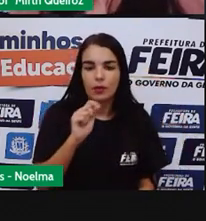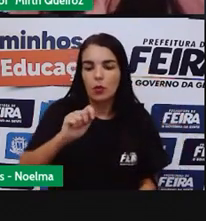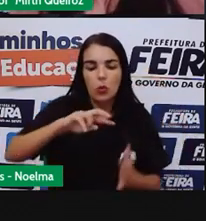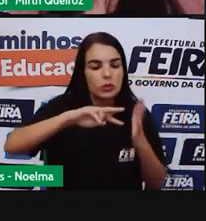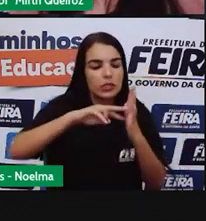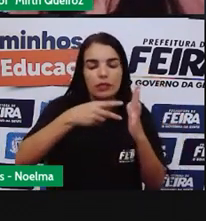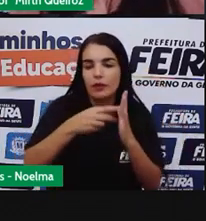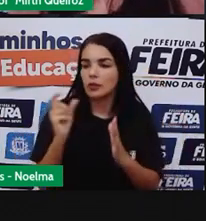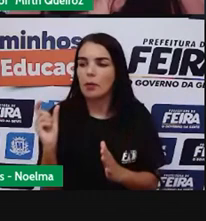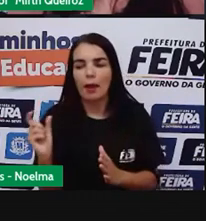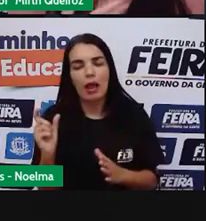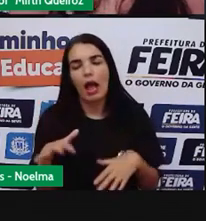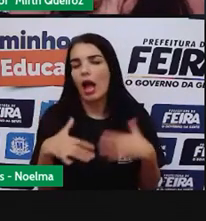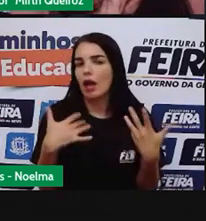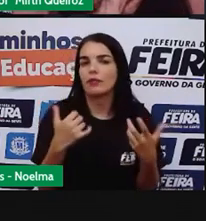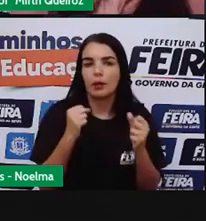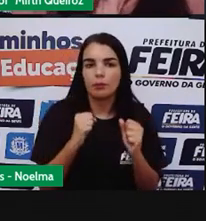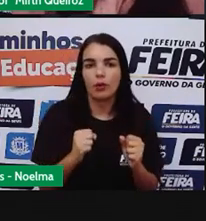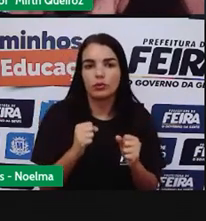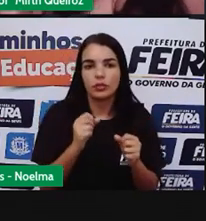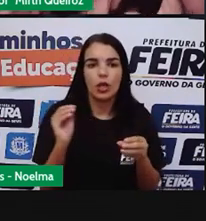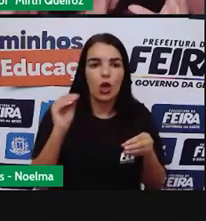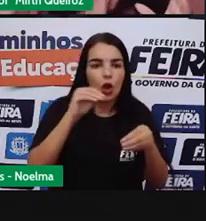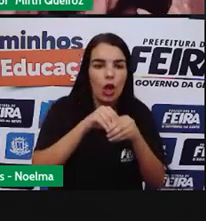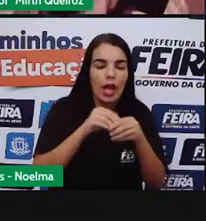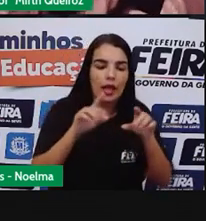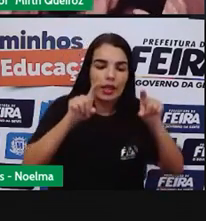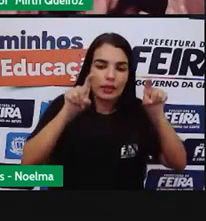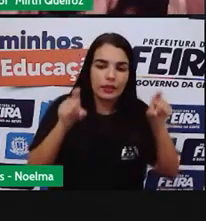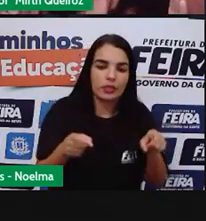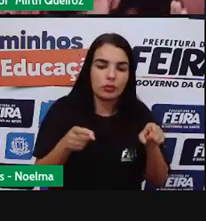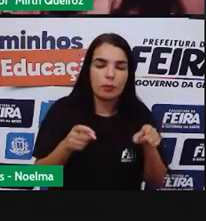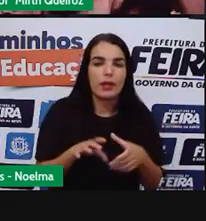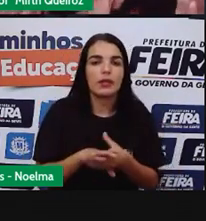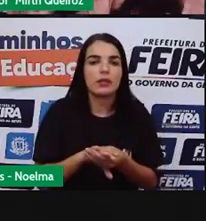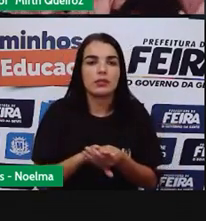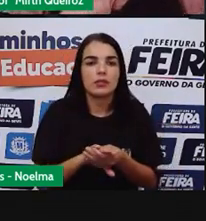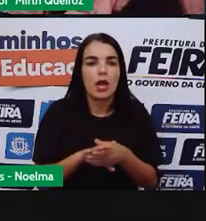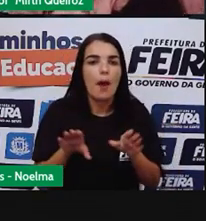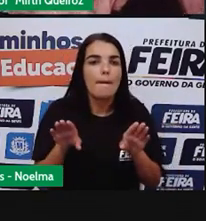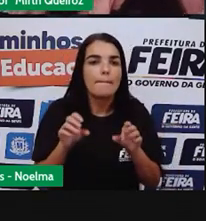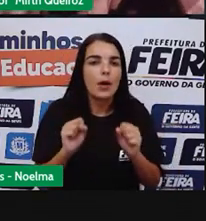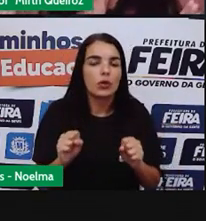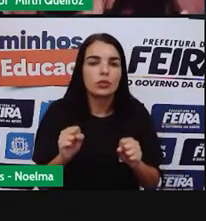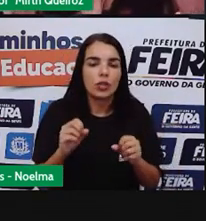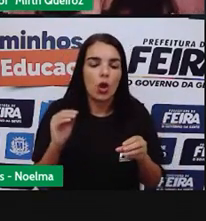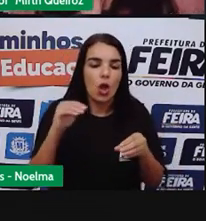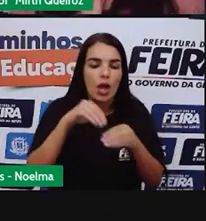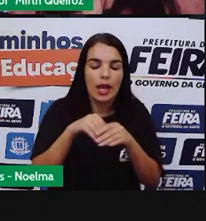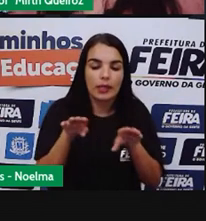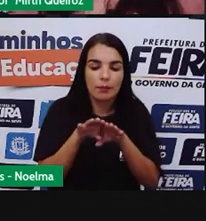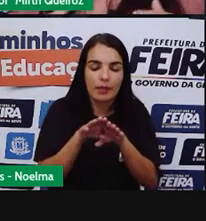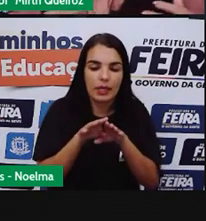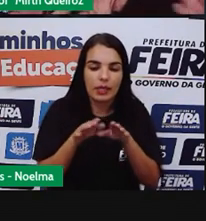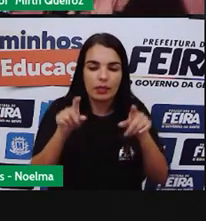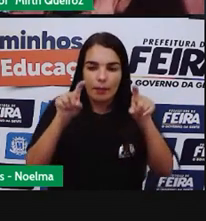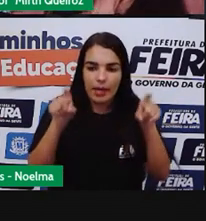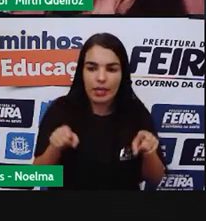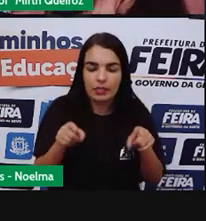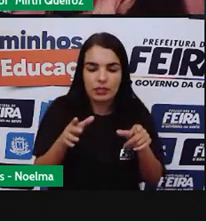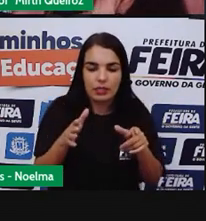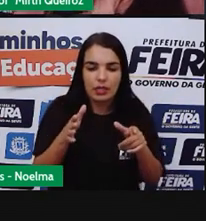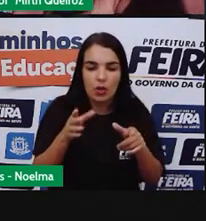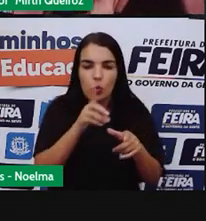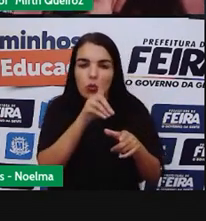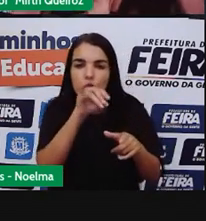de uma palavra, né? Nós colocamos em parênteses também, quando nasceu ou quando morreu, uma pessoa